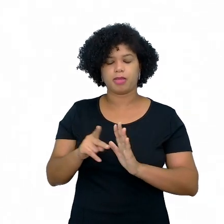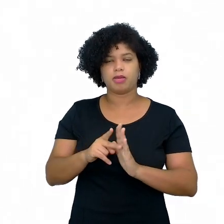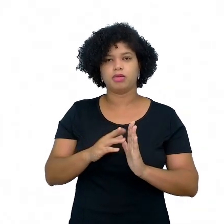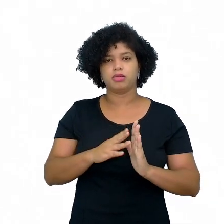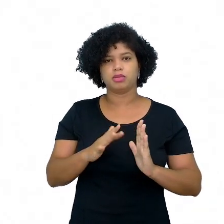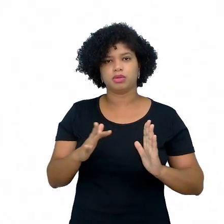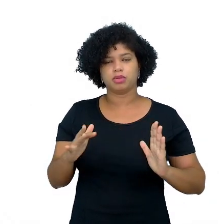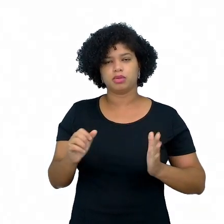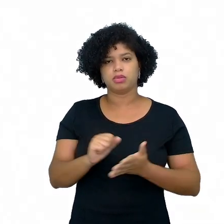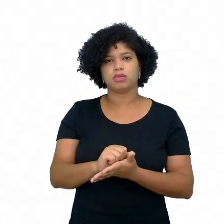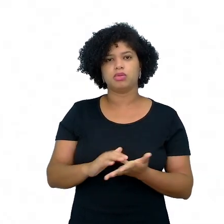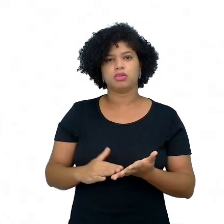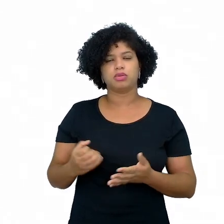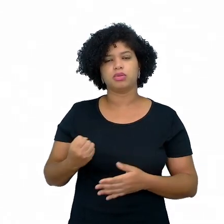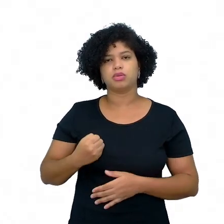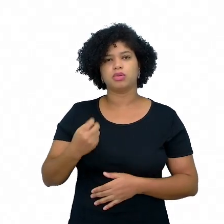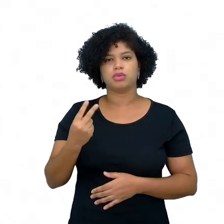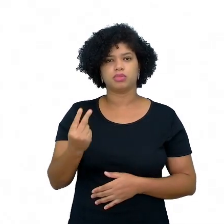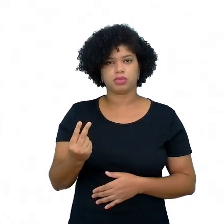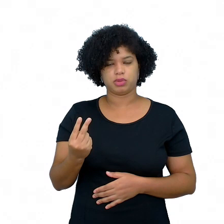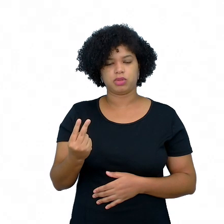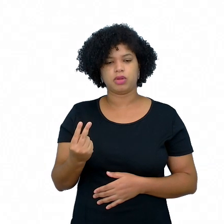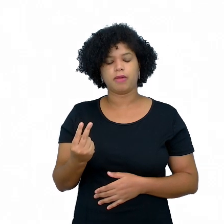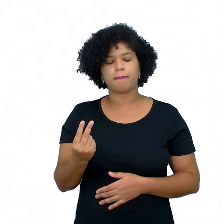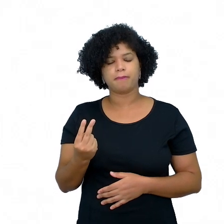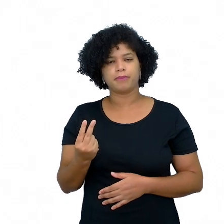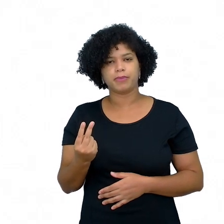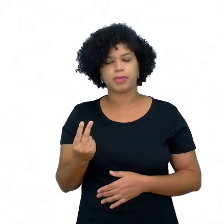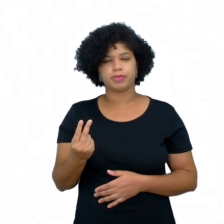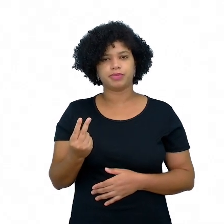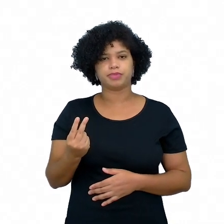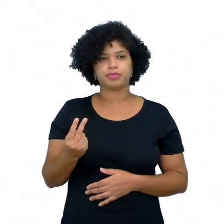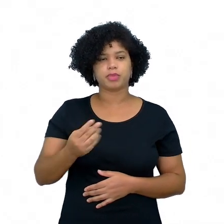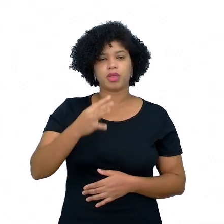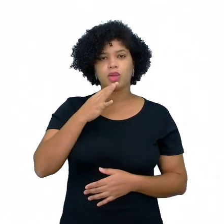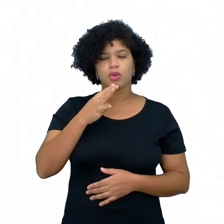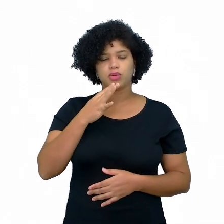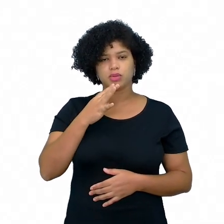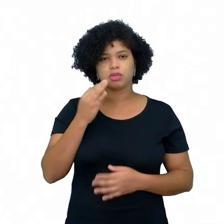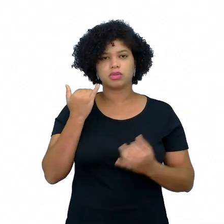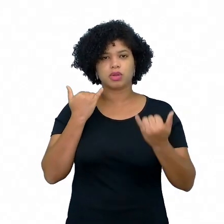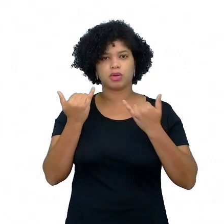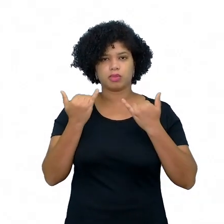de atividade 2, né, e conhecendo aí o objeto